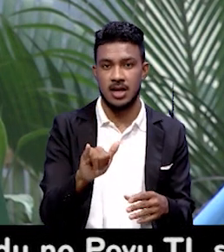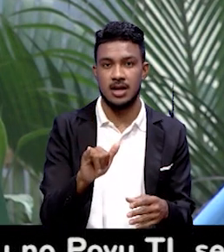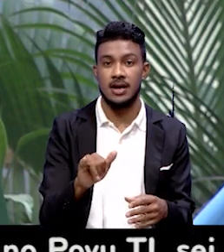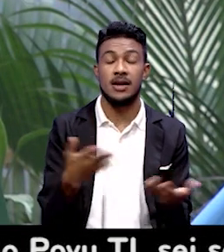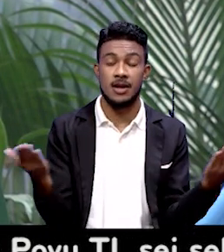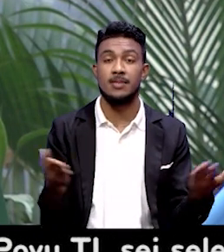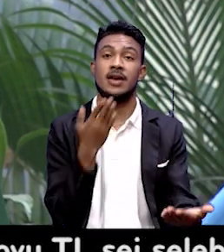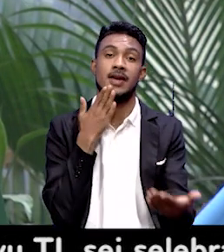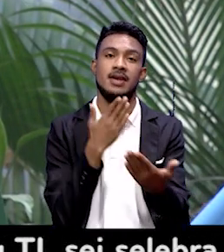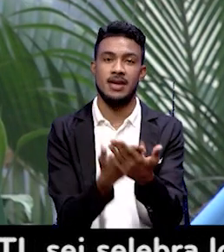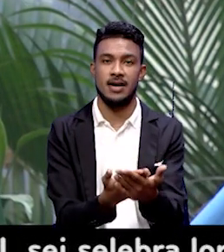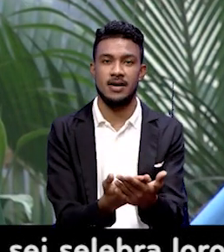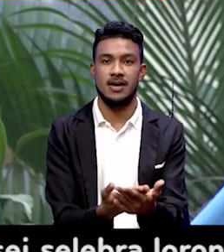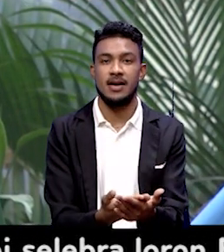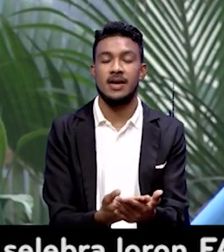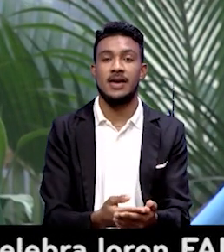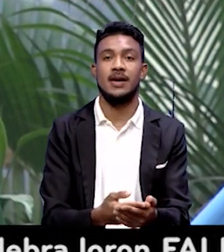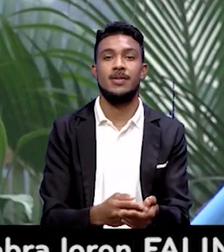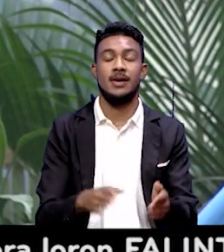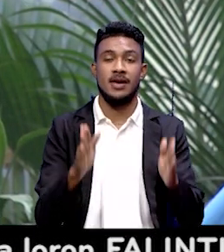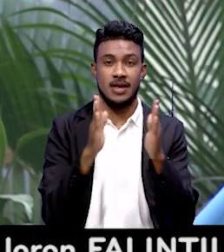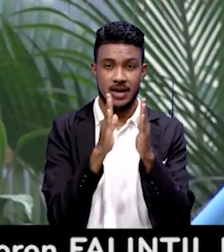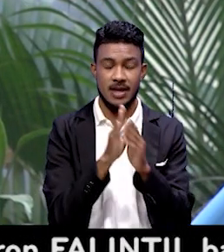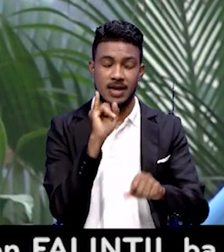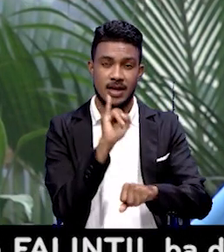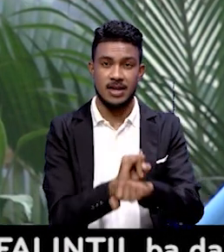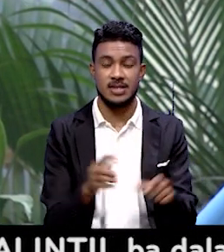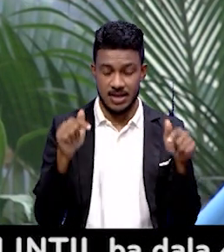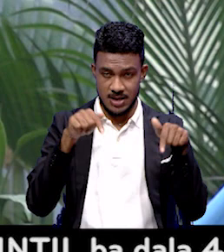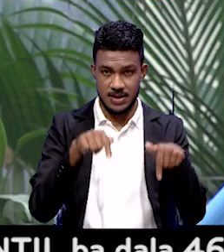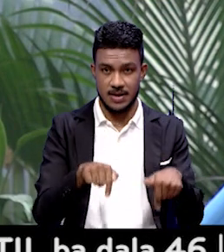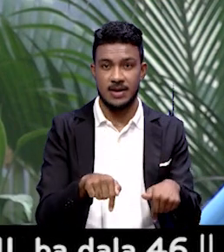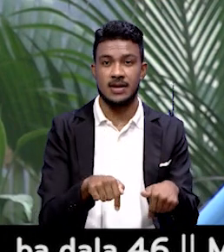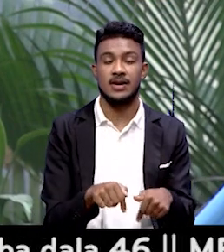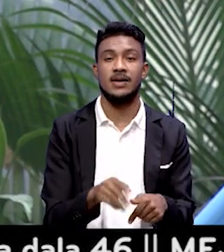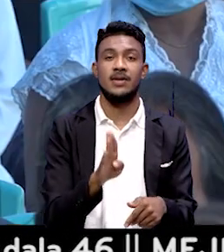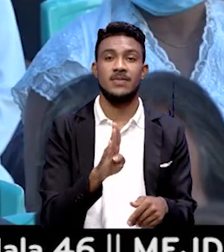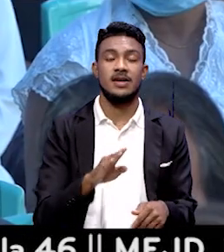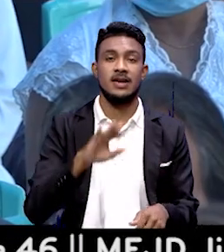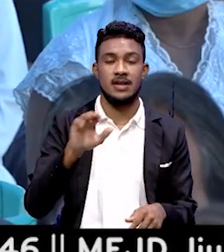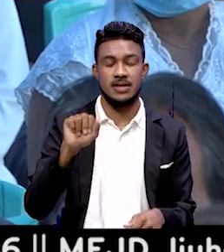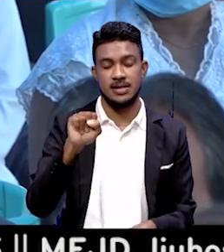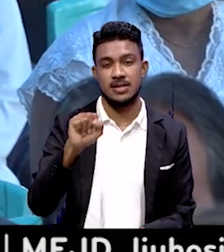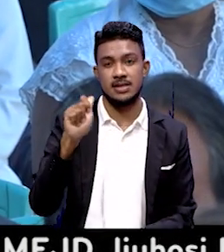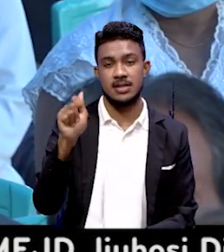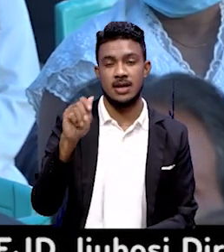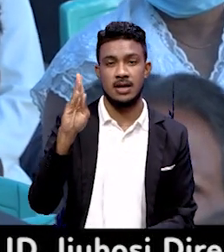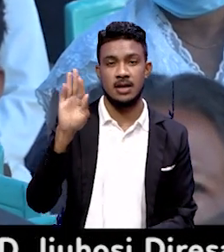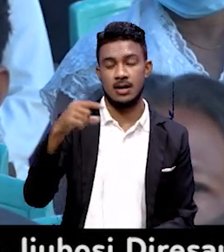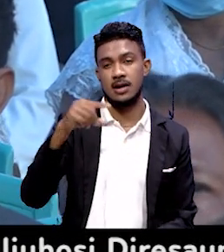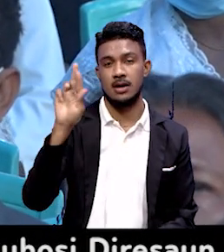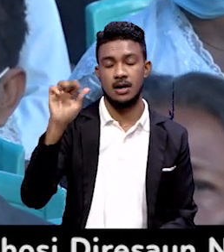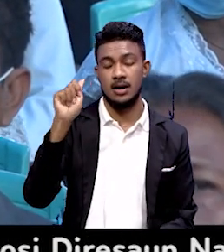nebetia amparo kunian iha parokia Sagrado Coração de Jesus